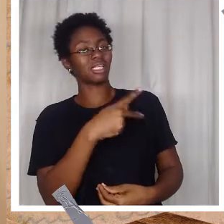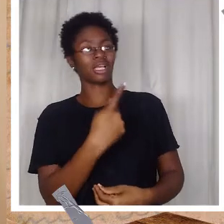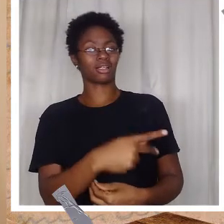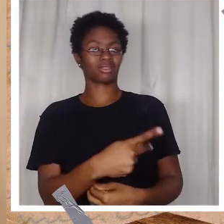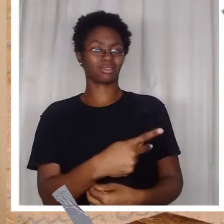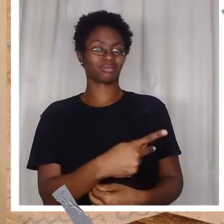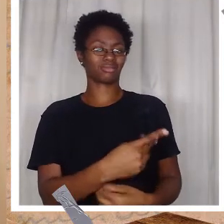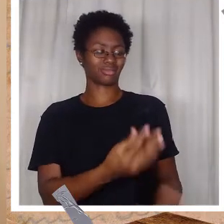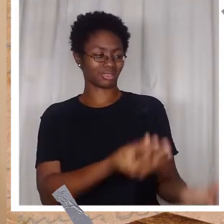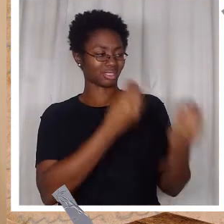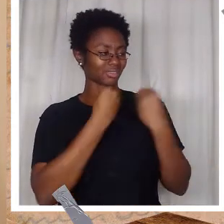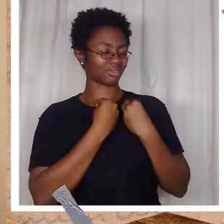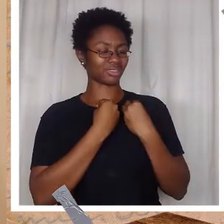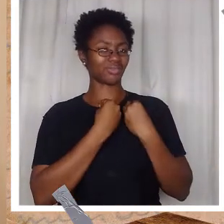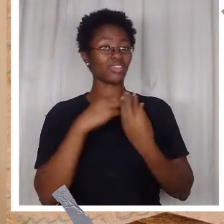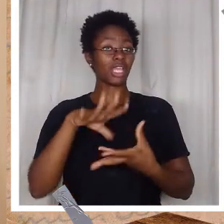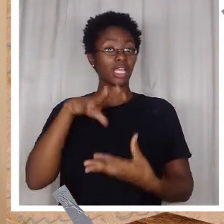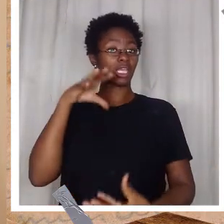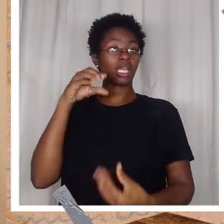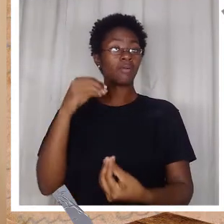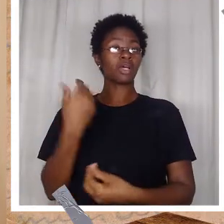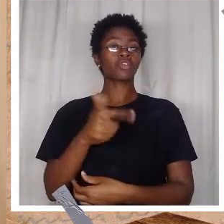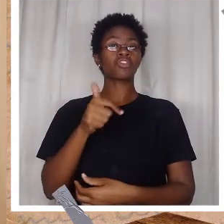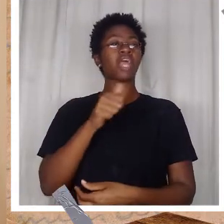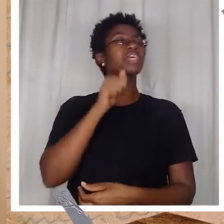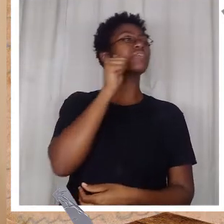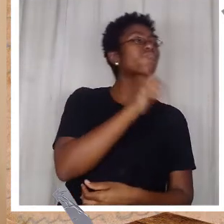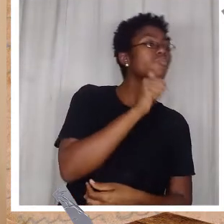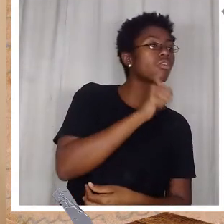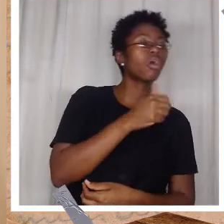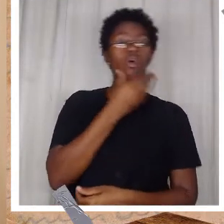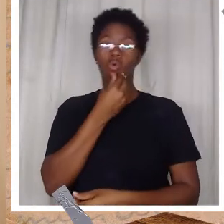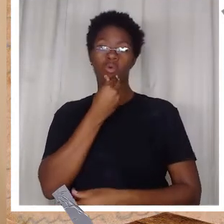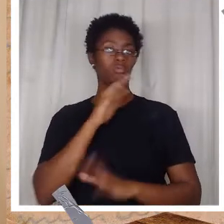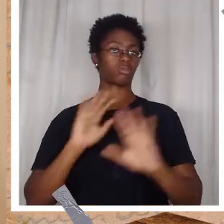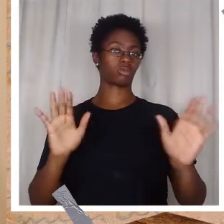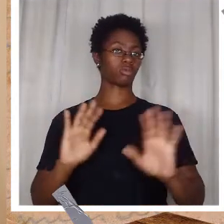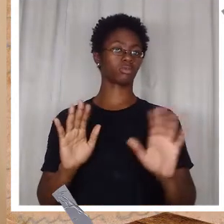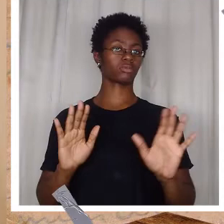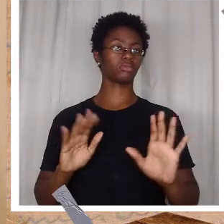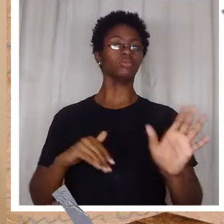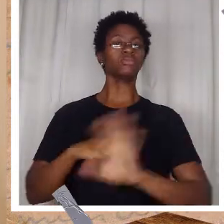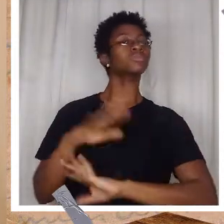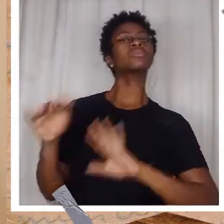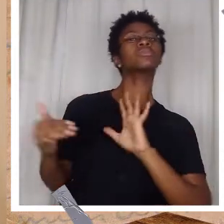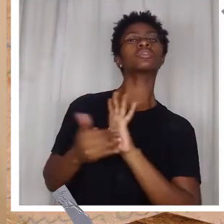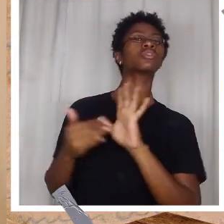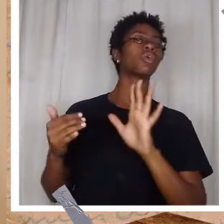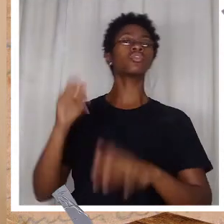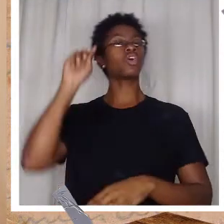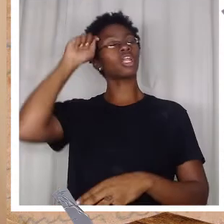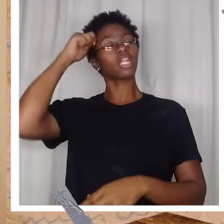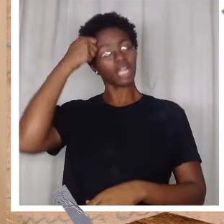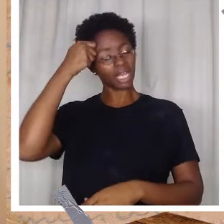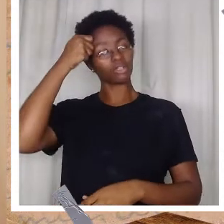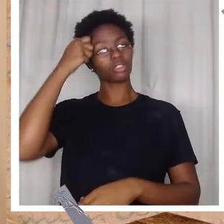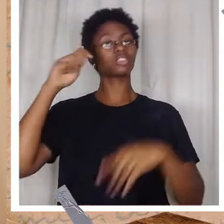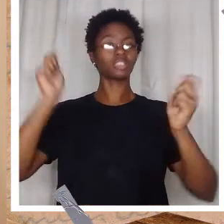sexo. Até quero aproveitar esse momento para dizer que todos os negros podem encontrar os negros. É quase